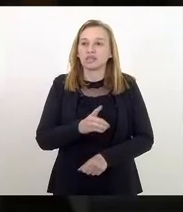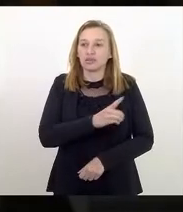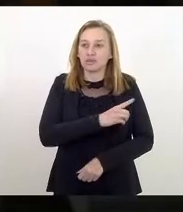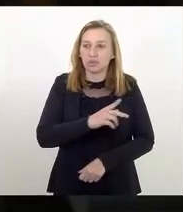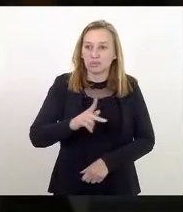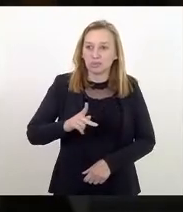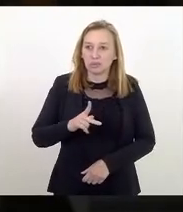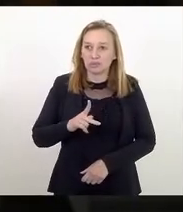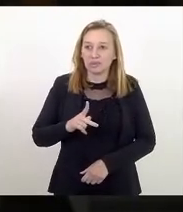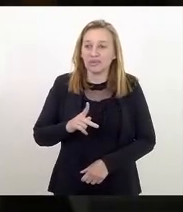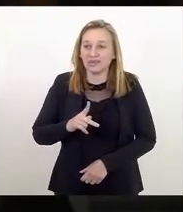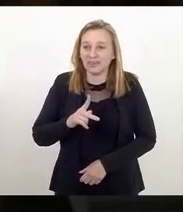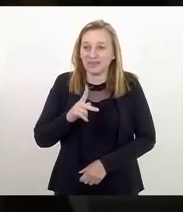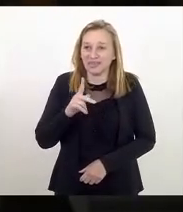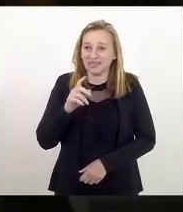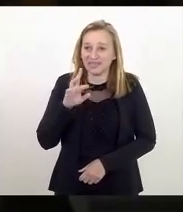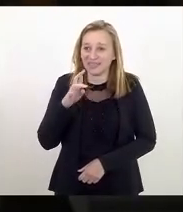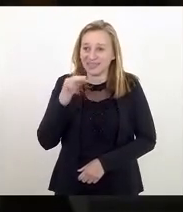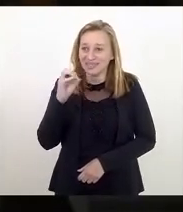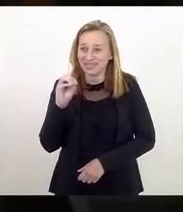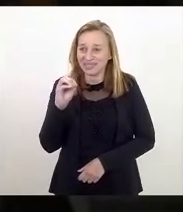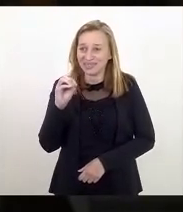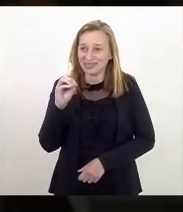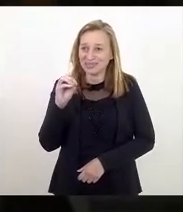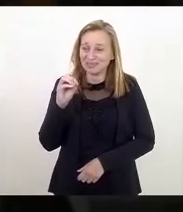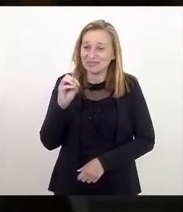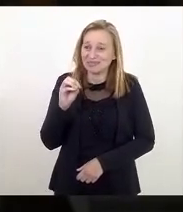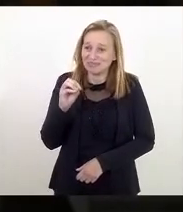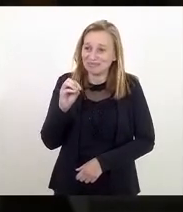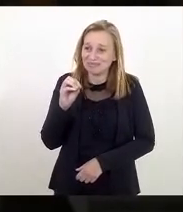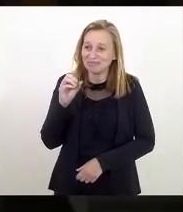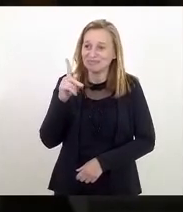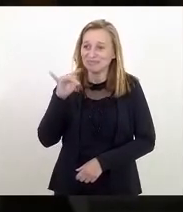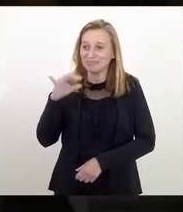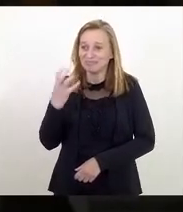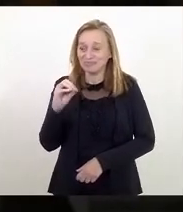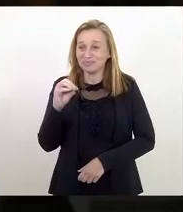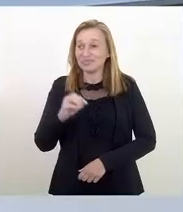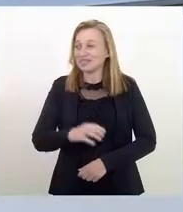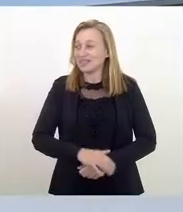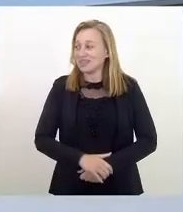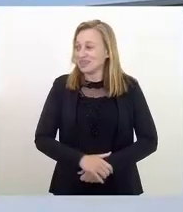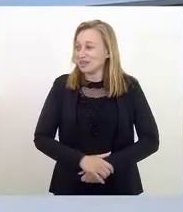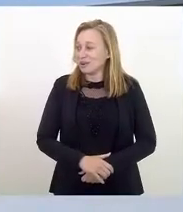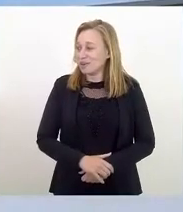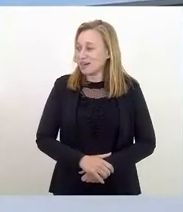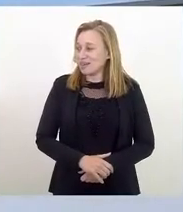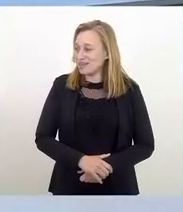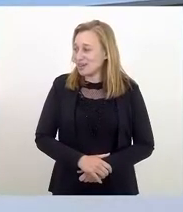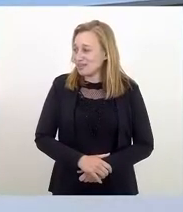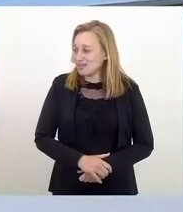Boa tarde a todos os servidores da Defensoria que estão aqui